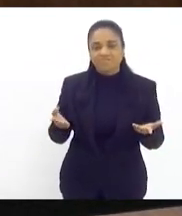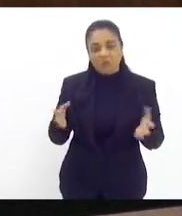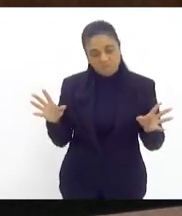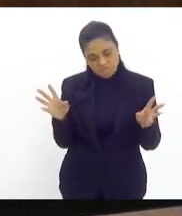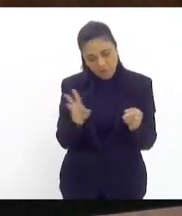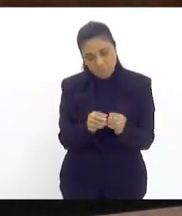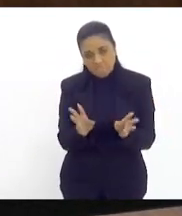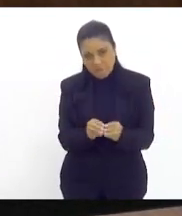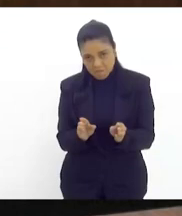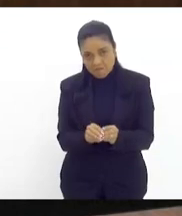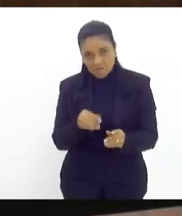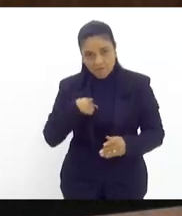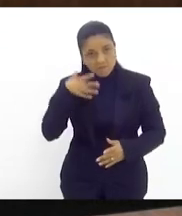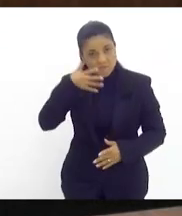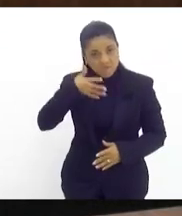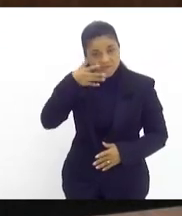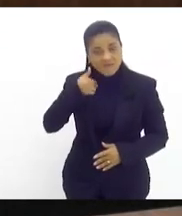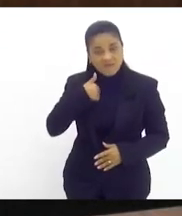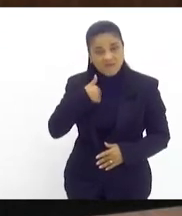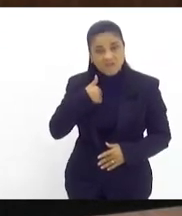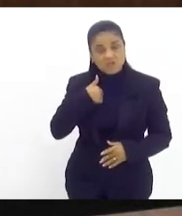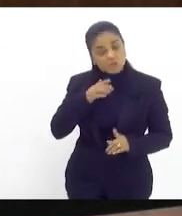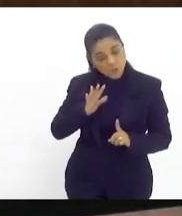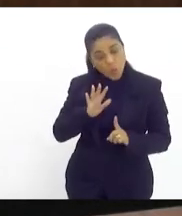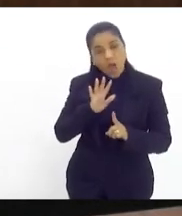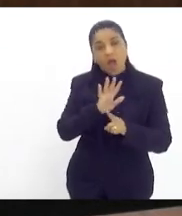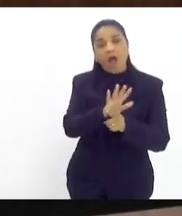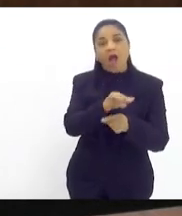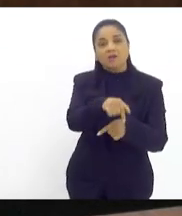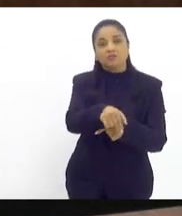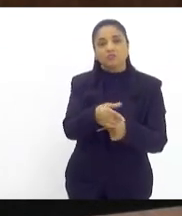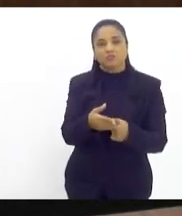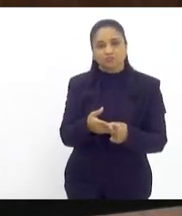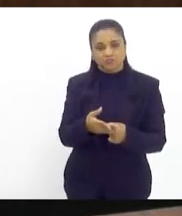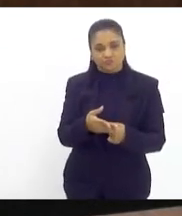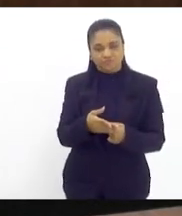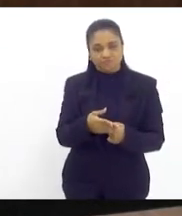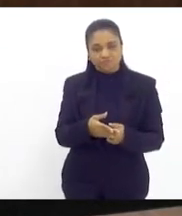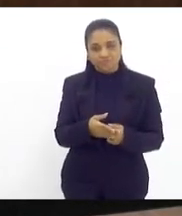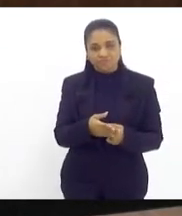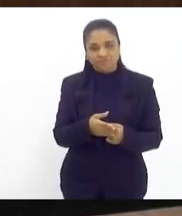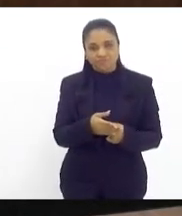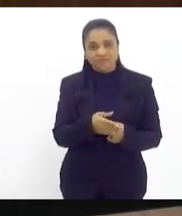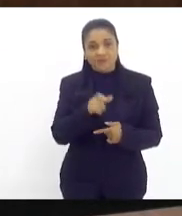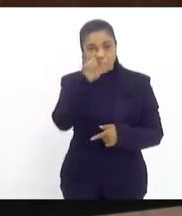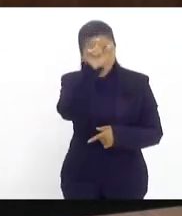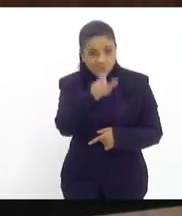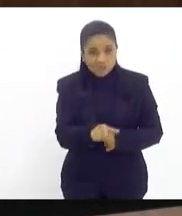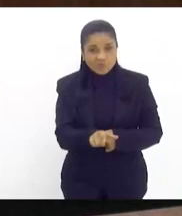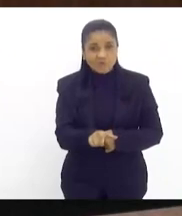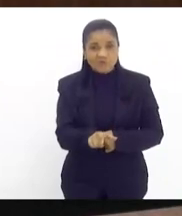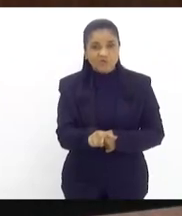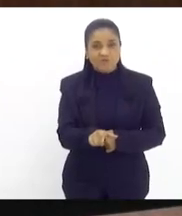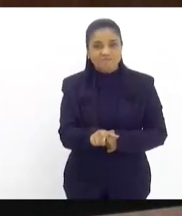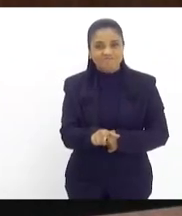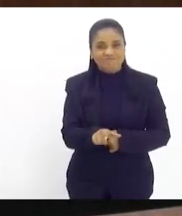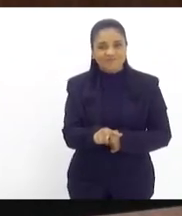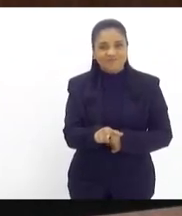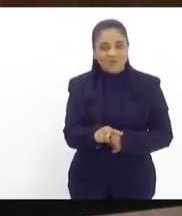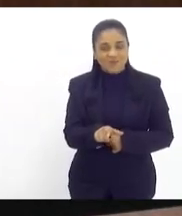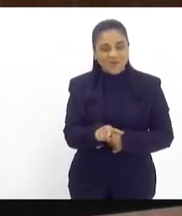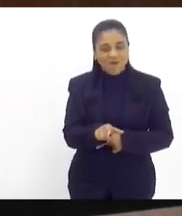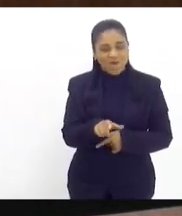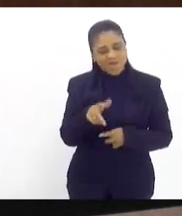Rodrigo isso tudo contribui para que o indivíduo olhe para esse